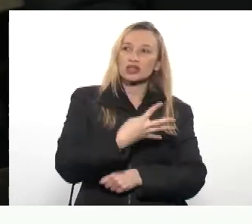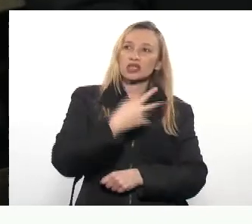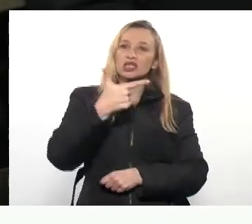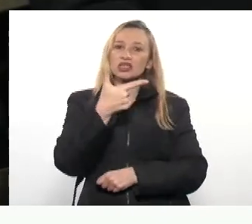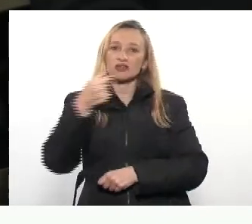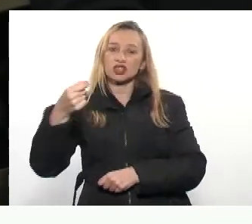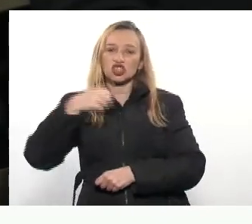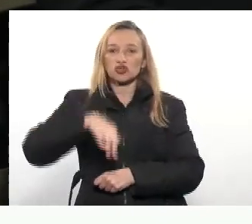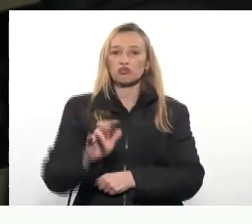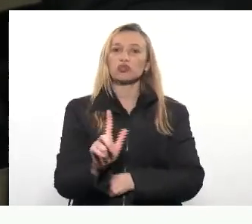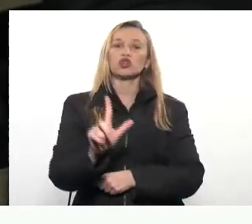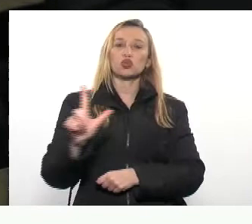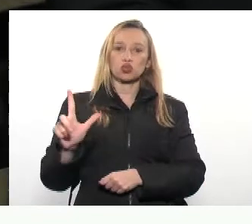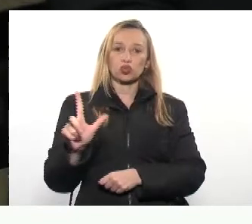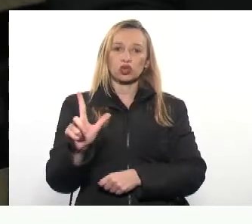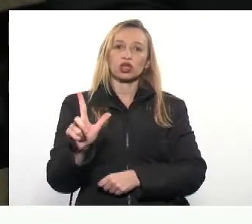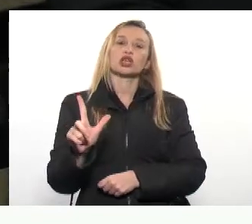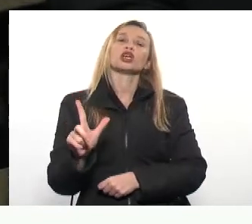hidrômetros. Então,